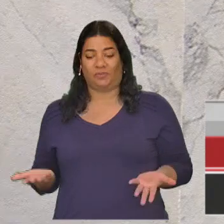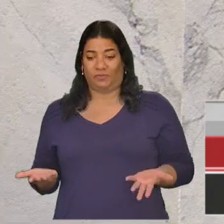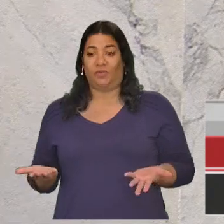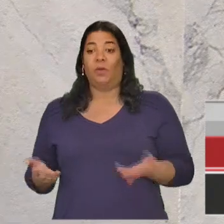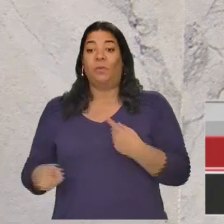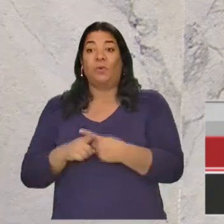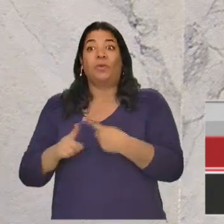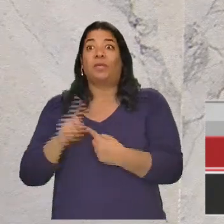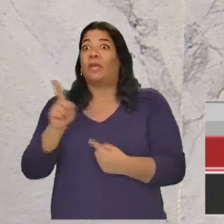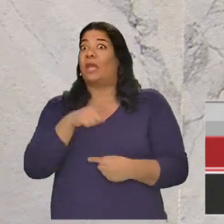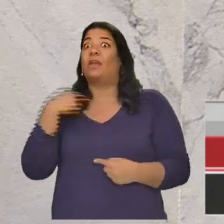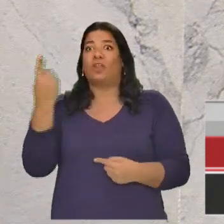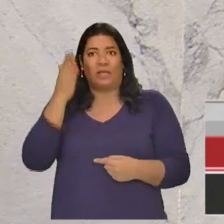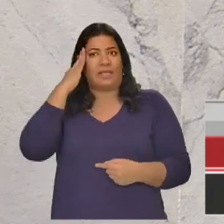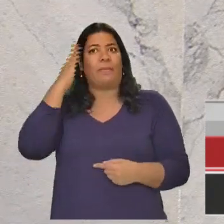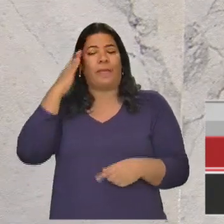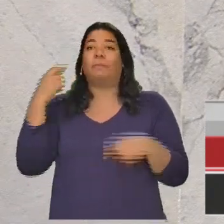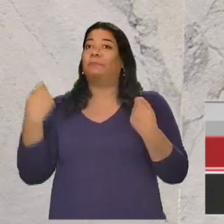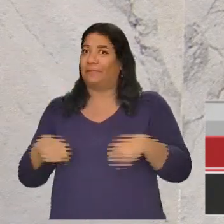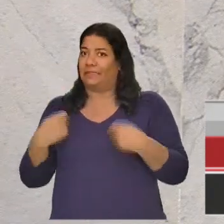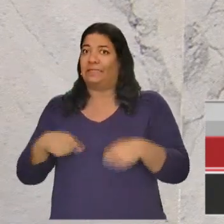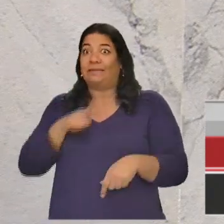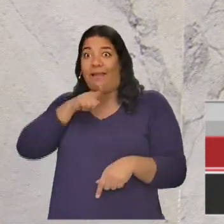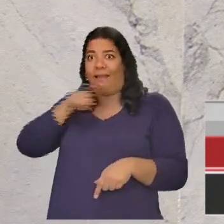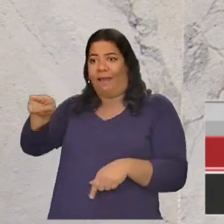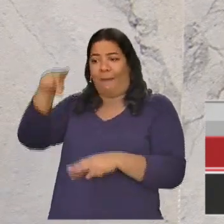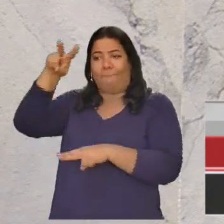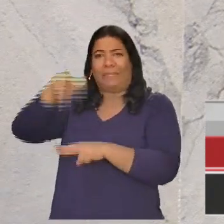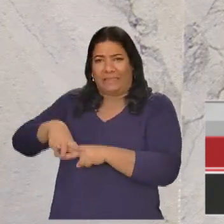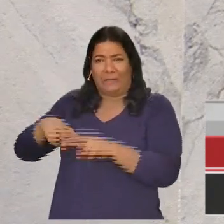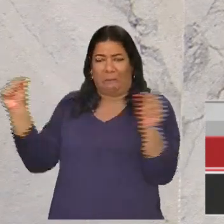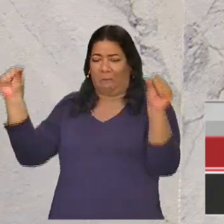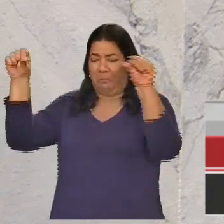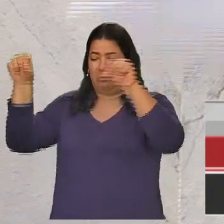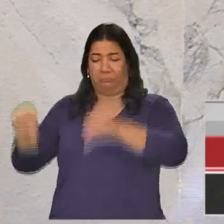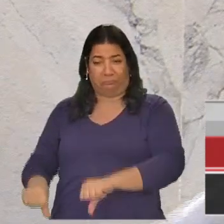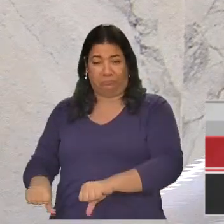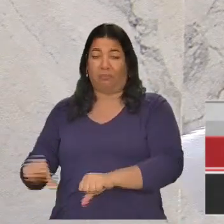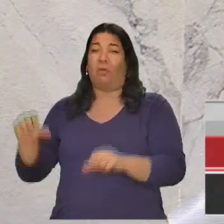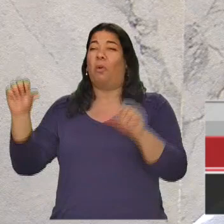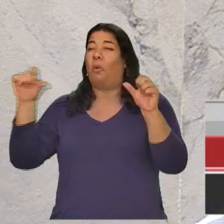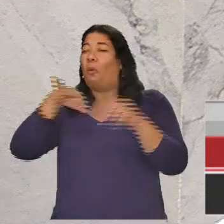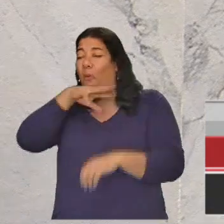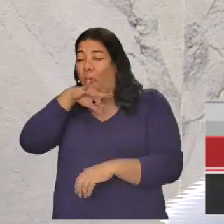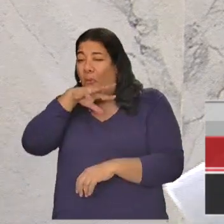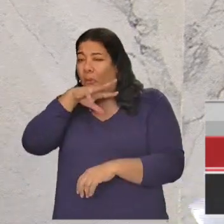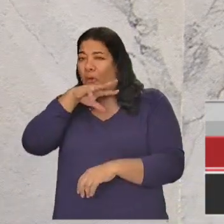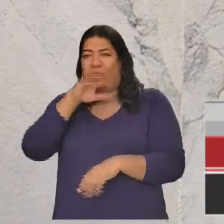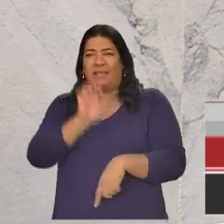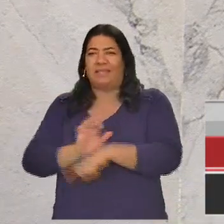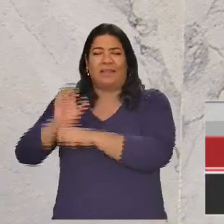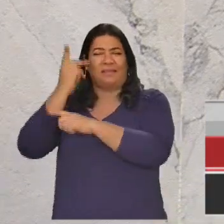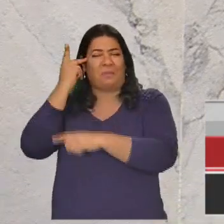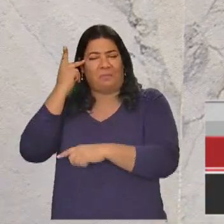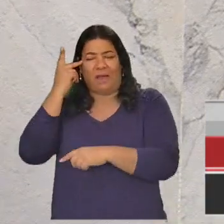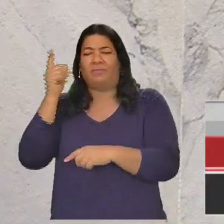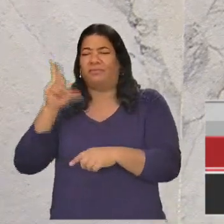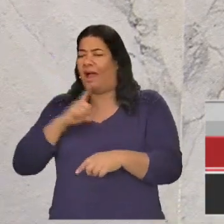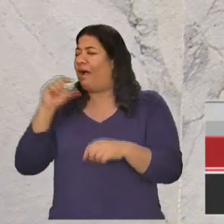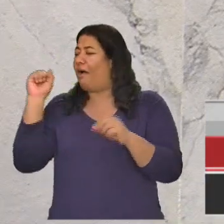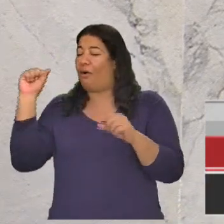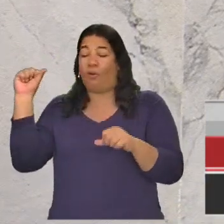estamos com um sistema prisional falido carcomido está em são paulo um dos motivos além da